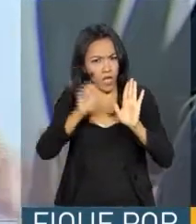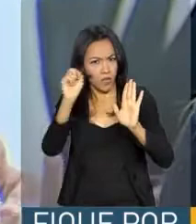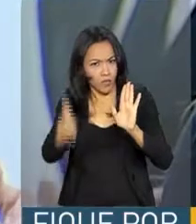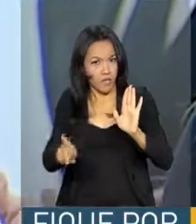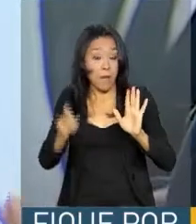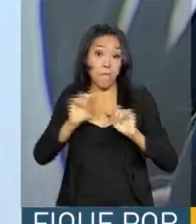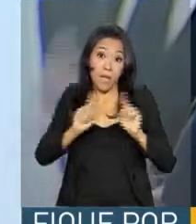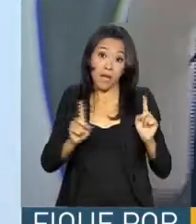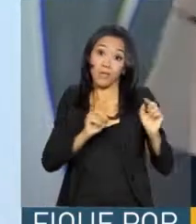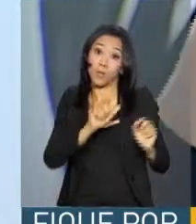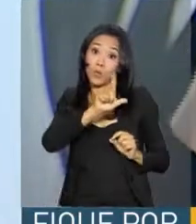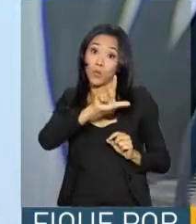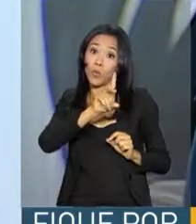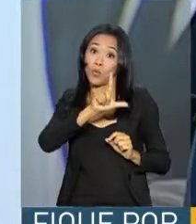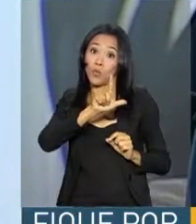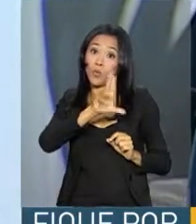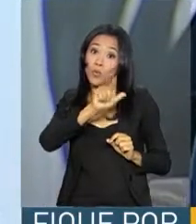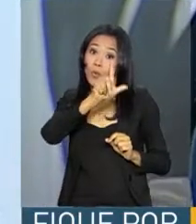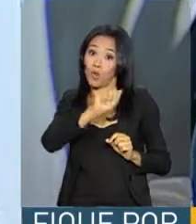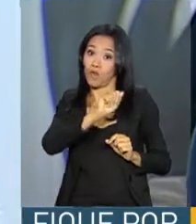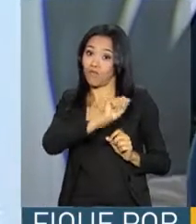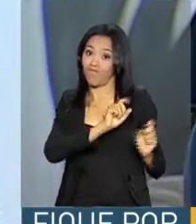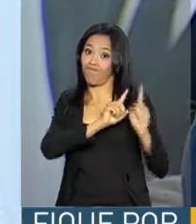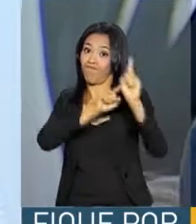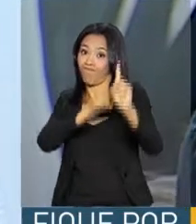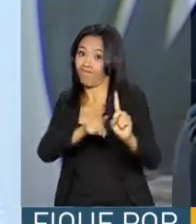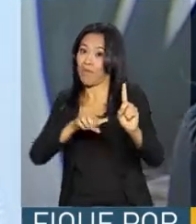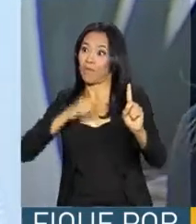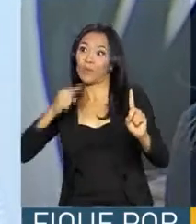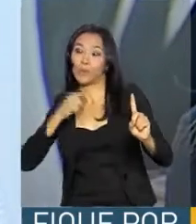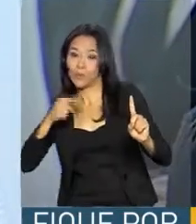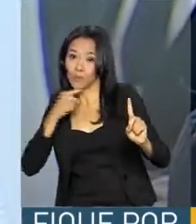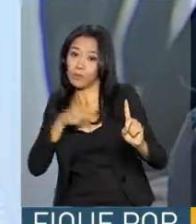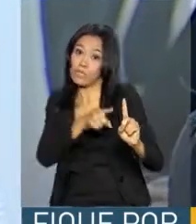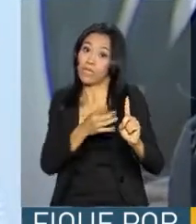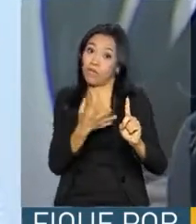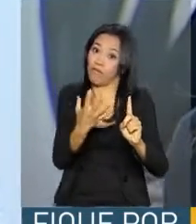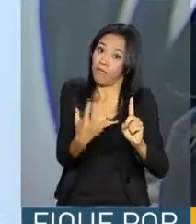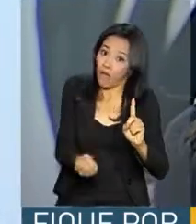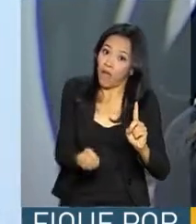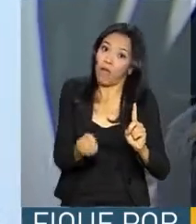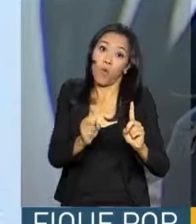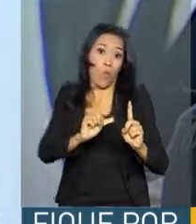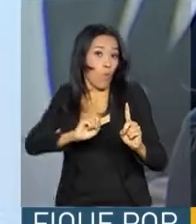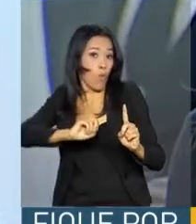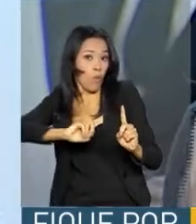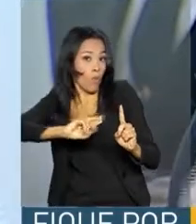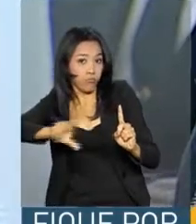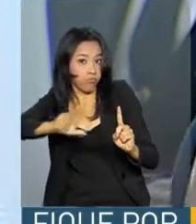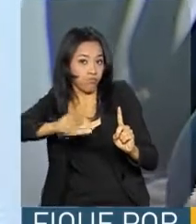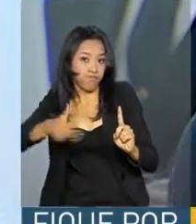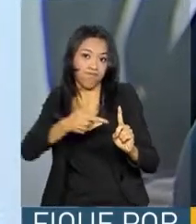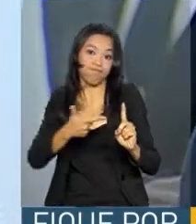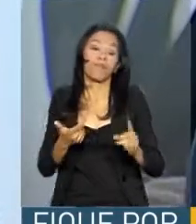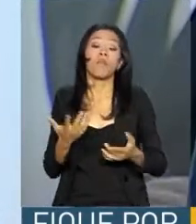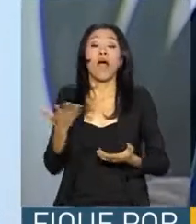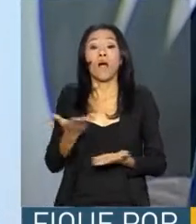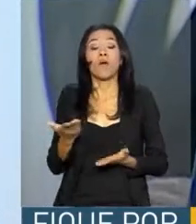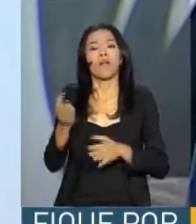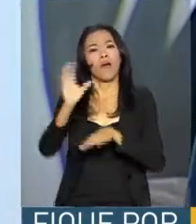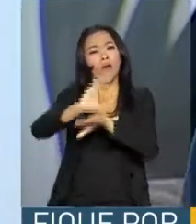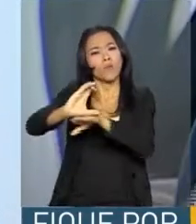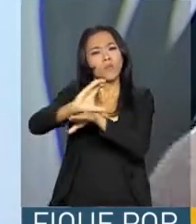é uma dúvida. O senhor, como constitucionalista, especialista em direito constitucional, acha que, como a